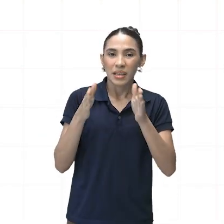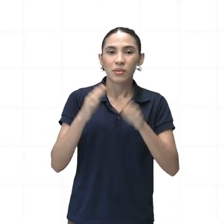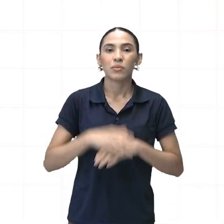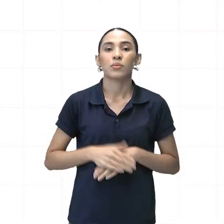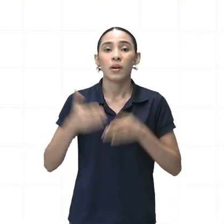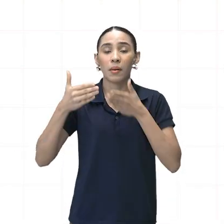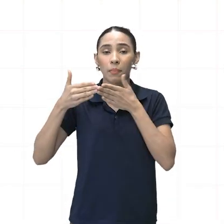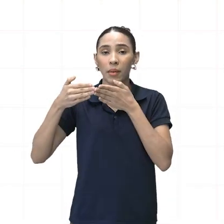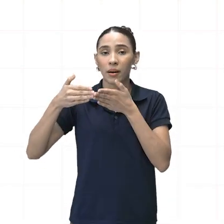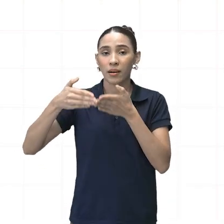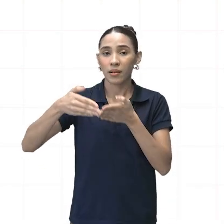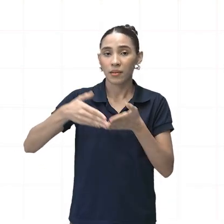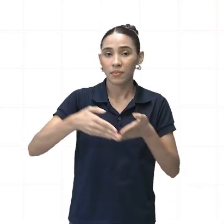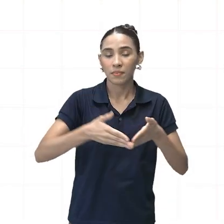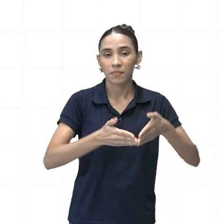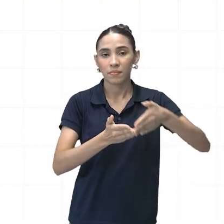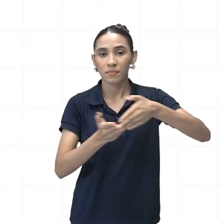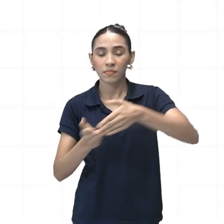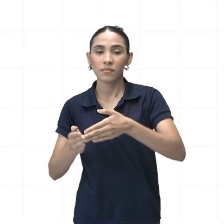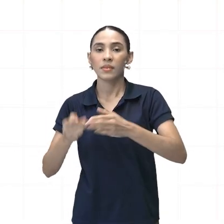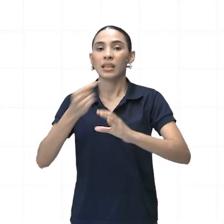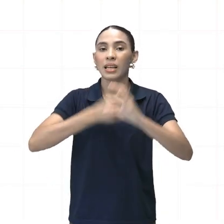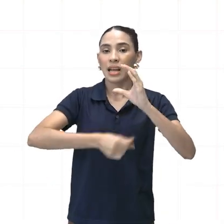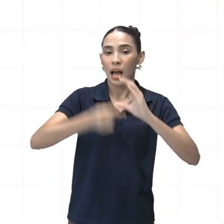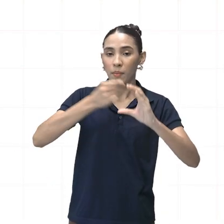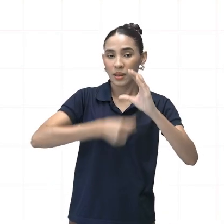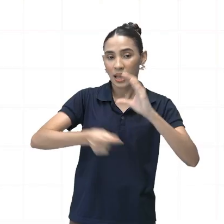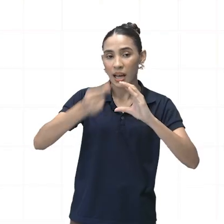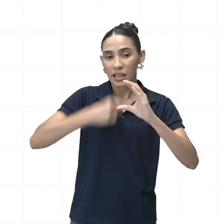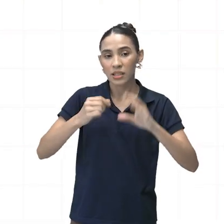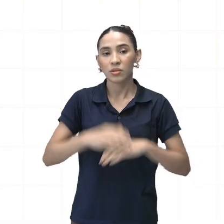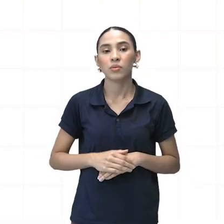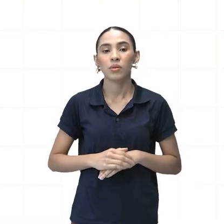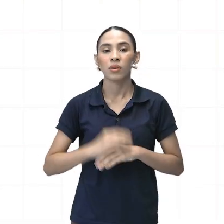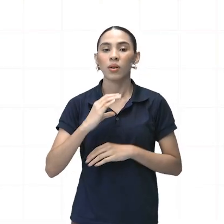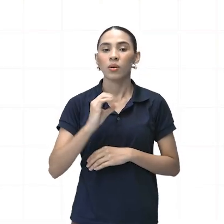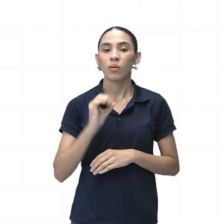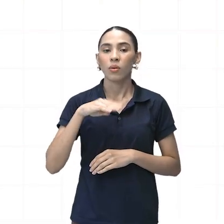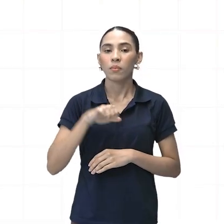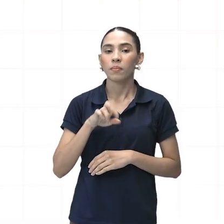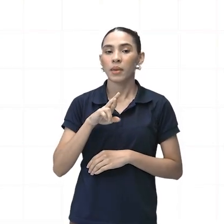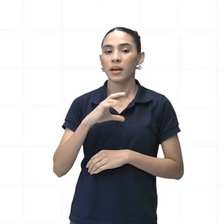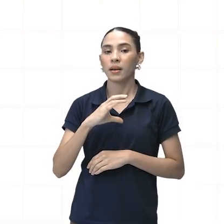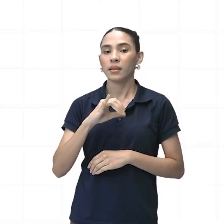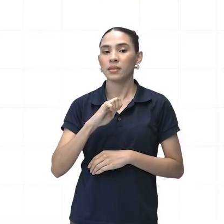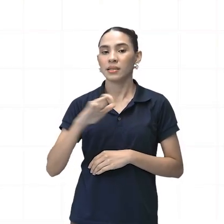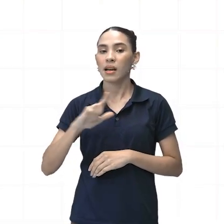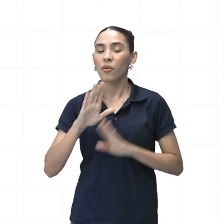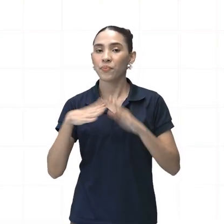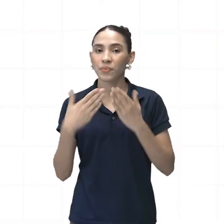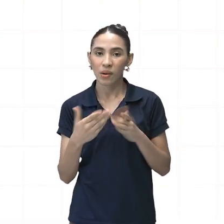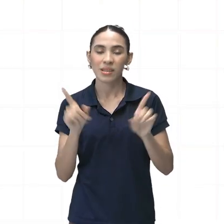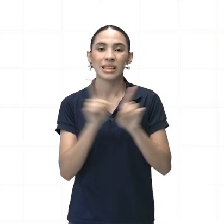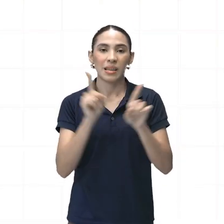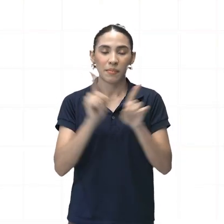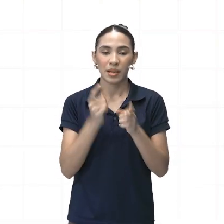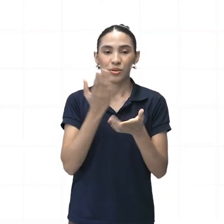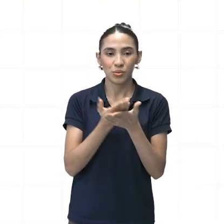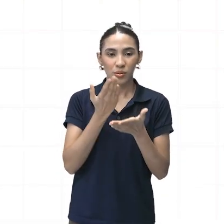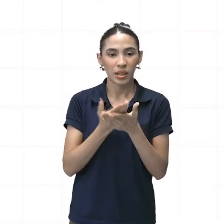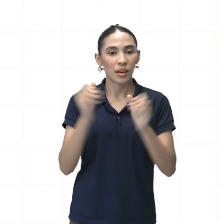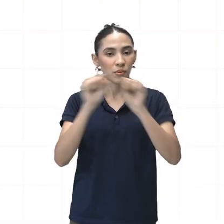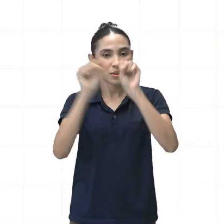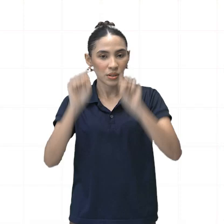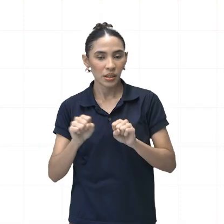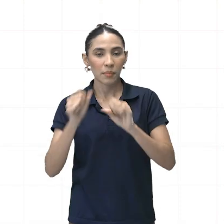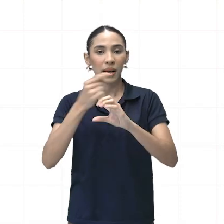grandes navegações, tá? Com o capitalismo comercial. Então, vamos também estudar sobre o